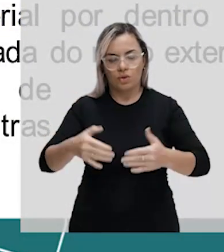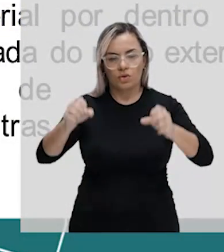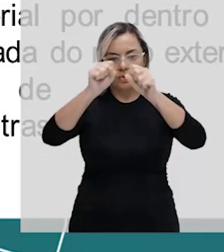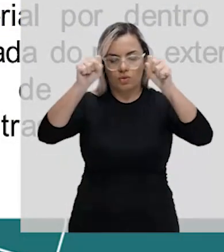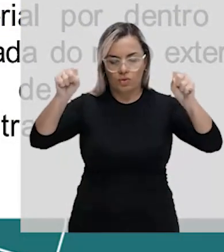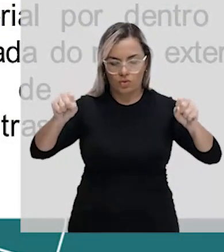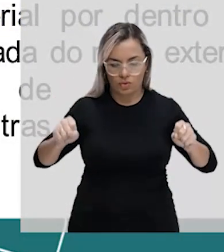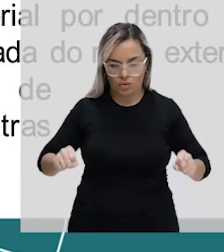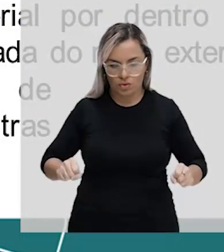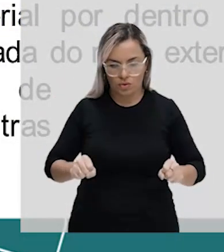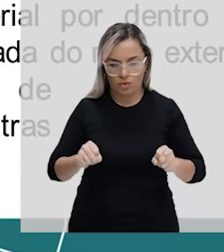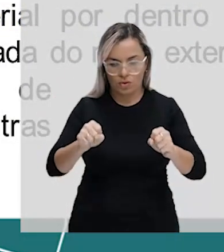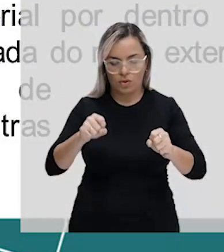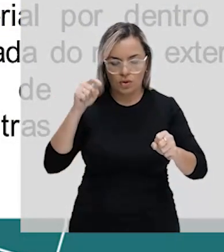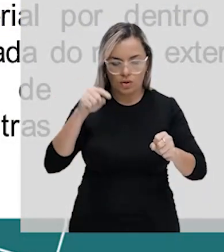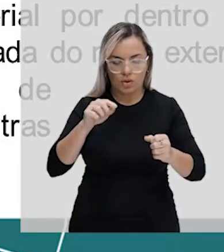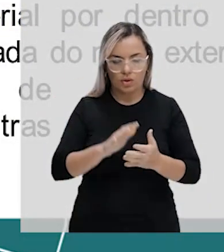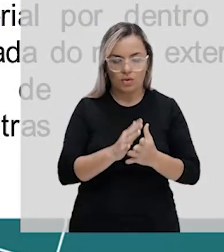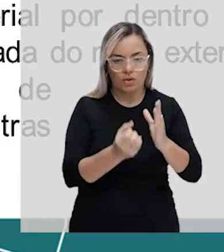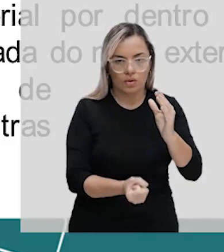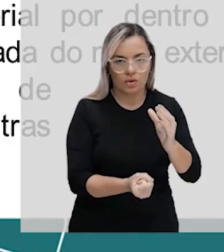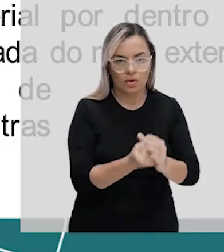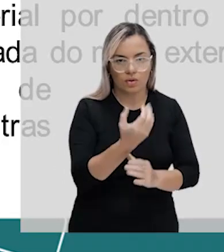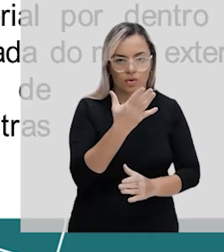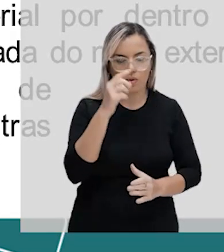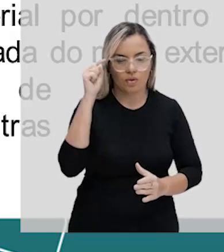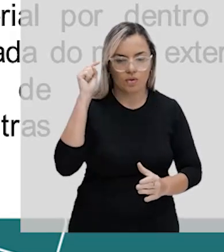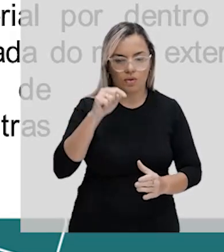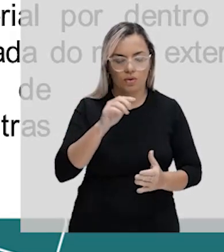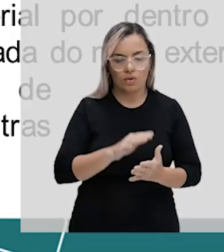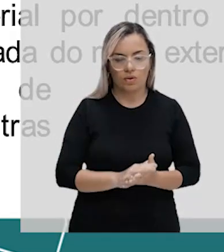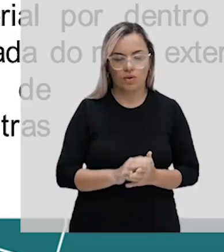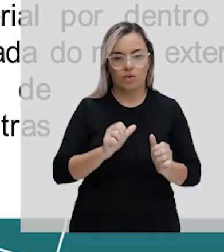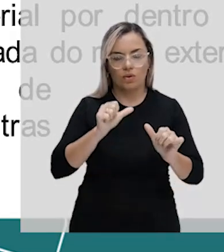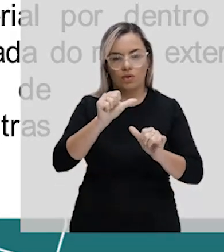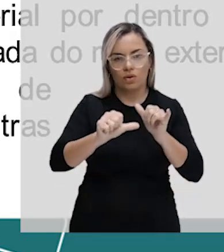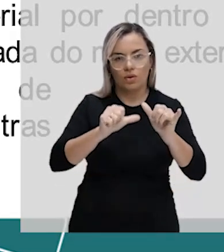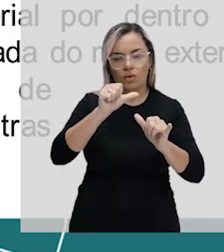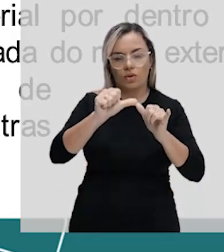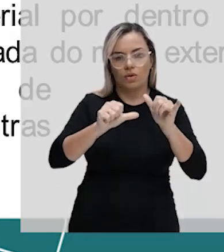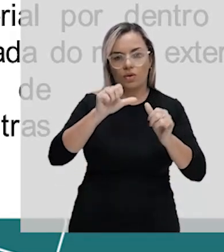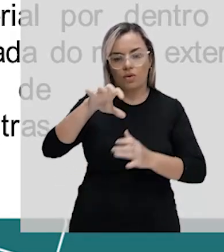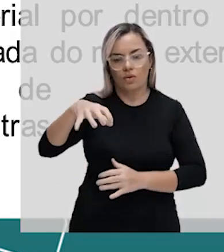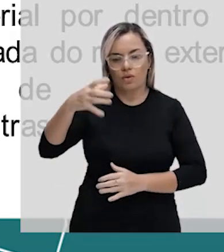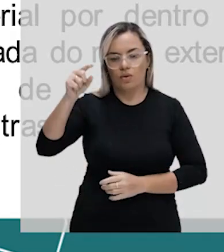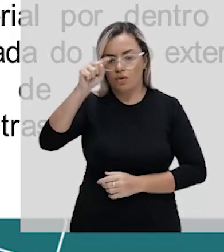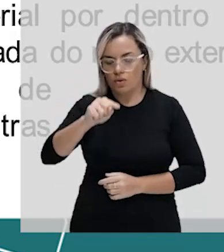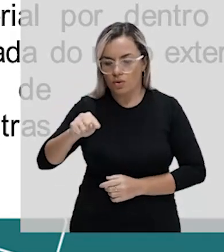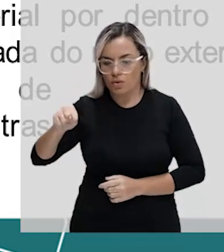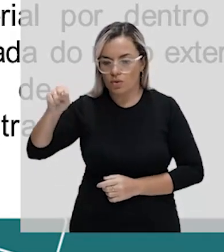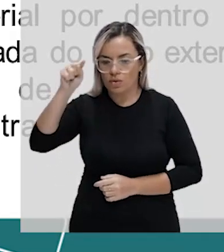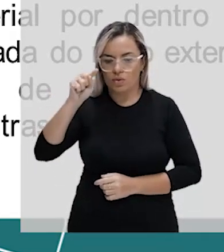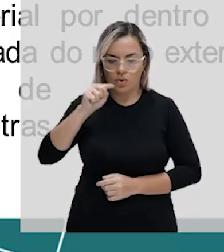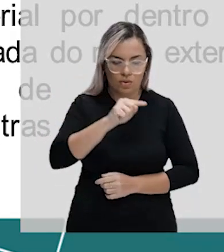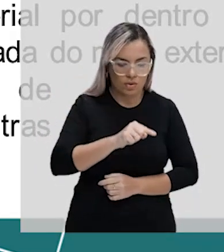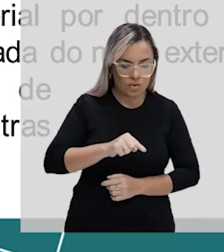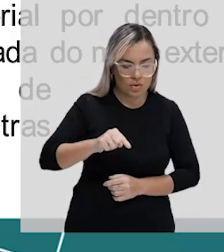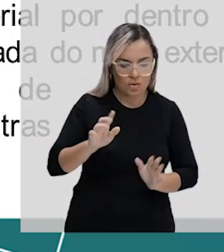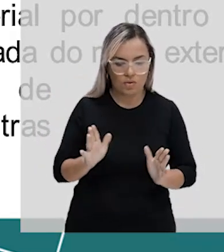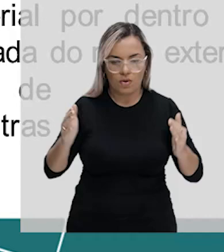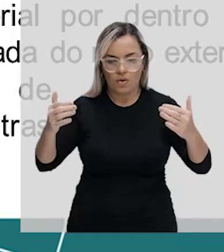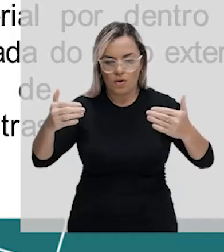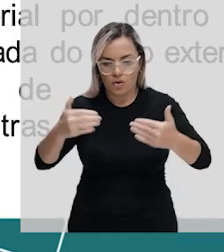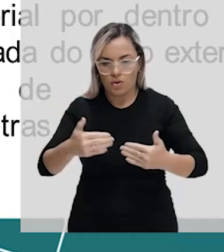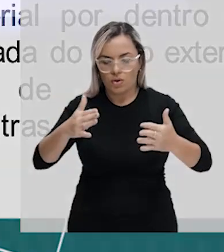sabe que o que foi produzido aqui foi gerado por reações que aconteciam somente dentro desse sistema fechado, tá